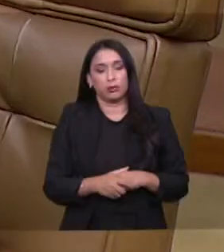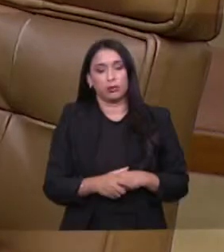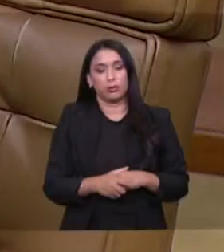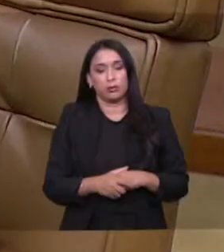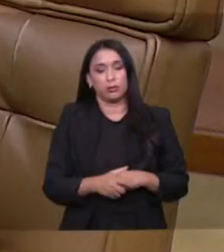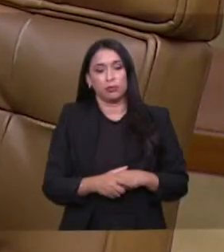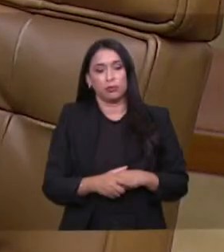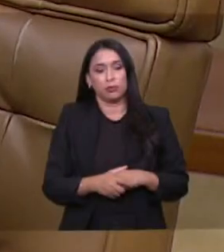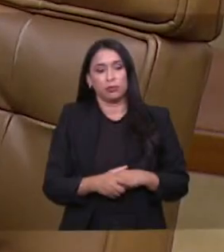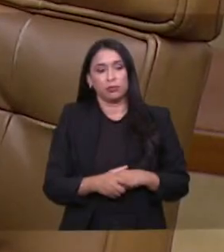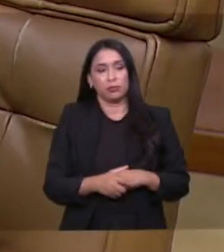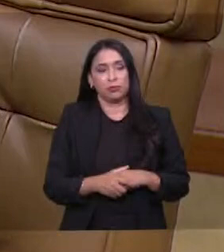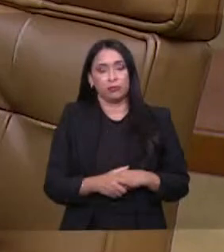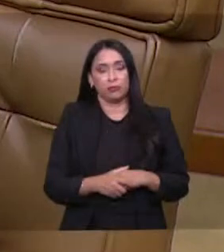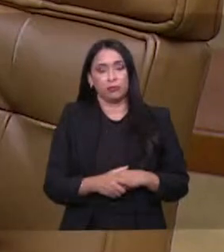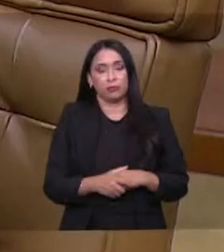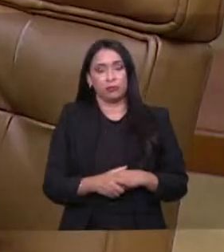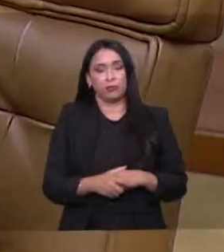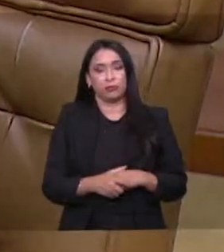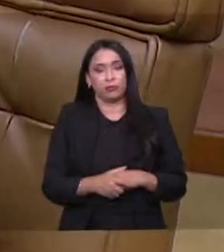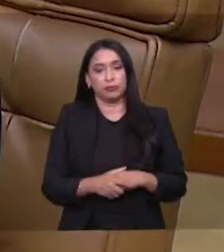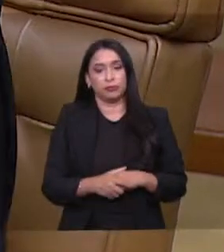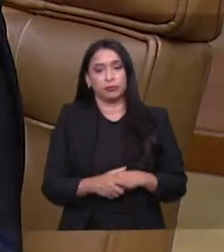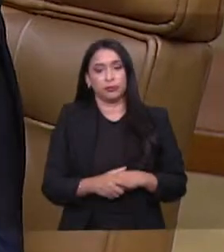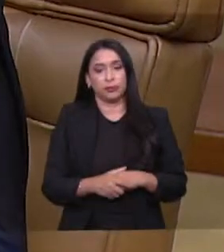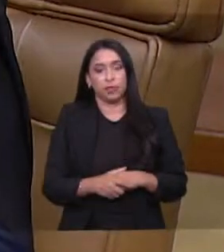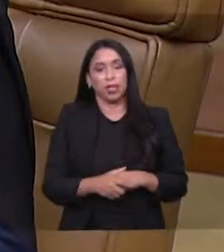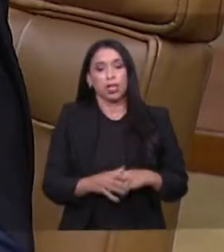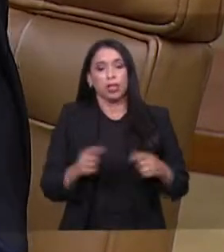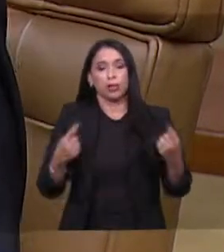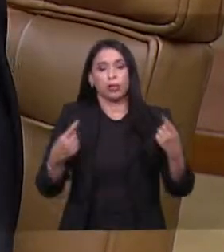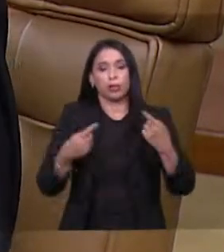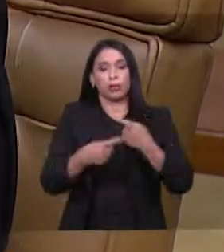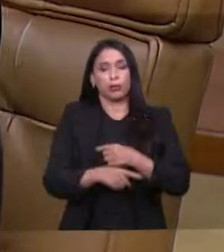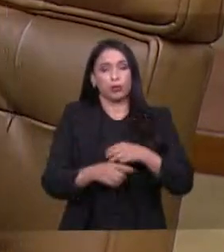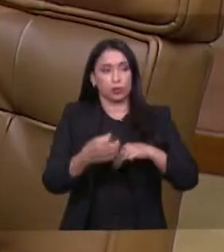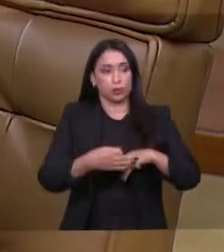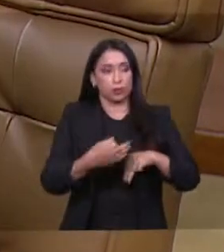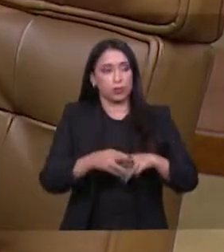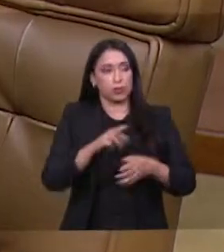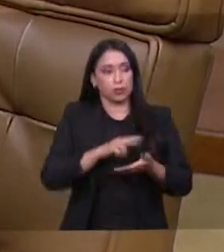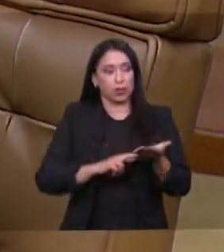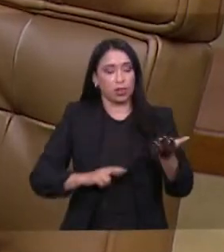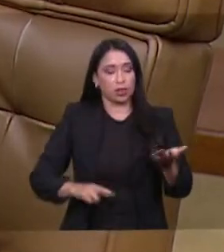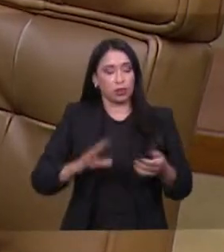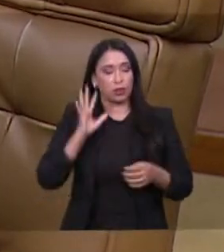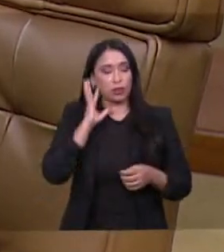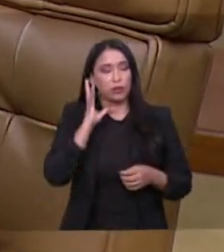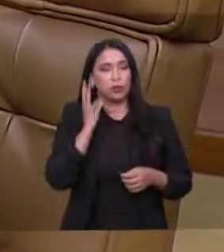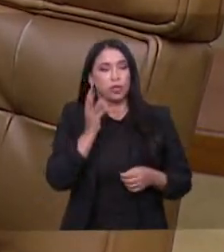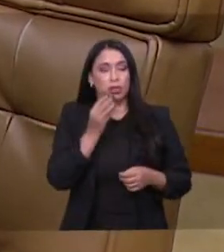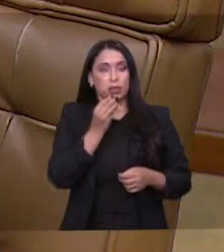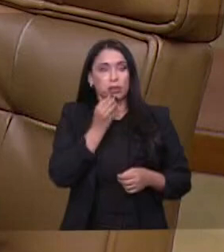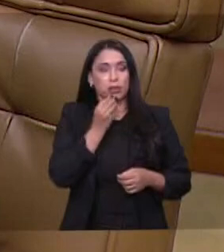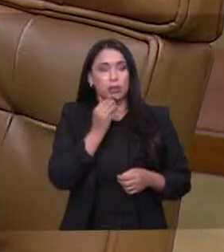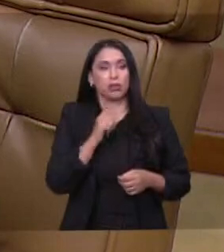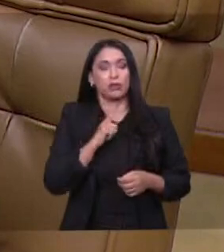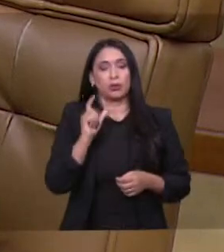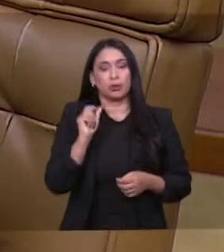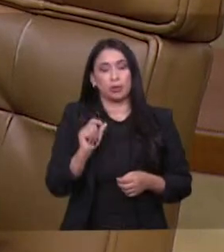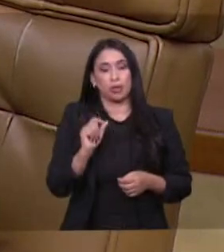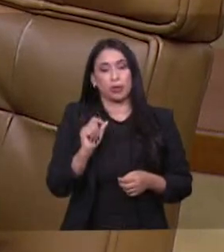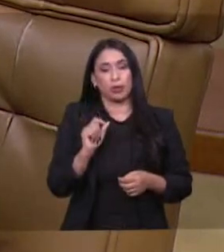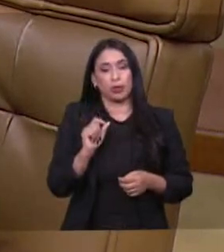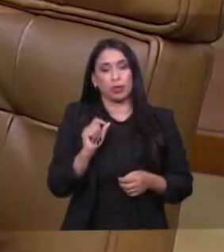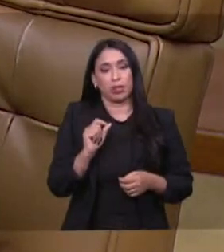eu diviso, em princípio, do eminente ministro relator e do eminente ministro Dias Toffoli para